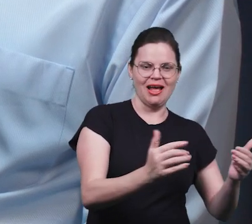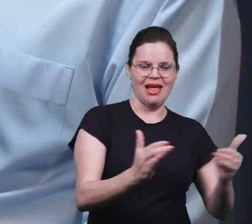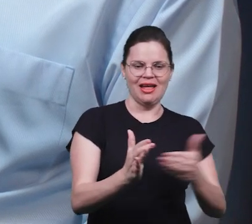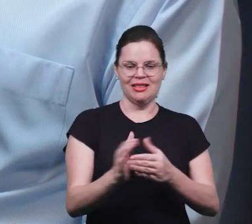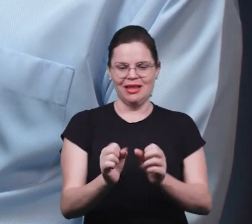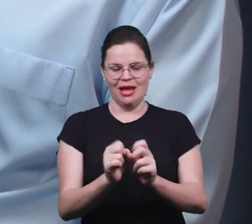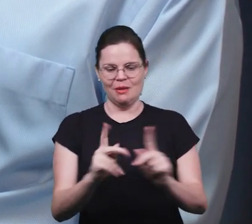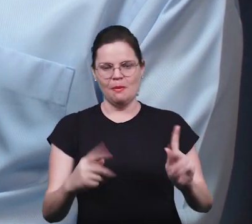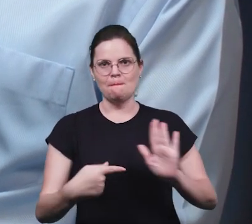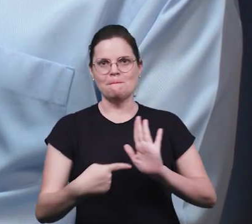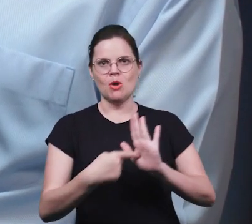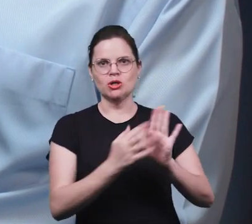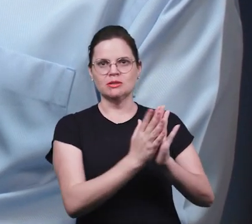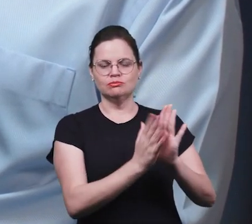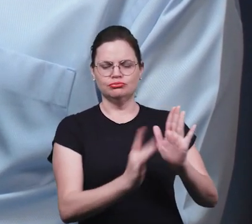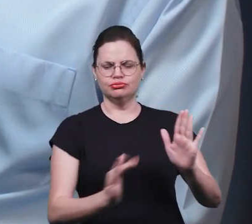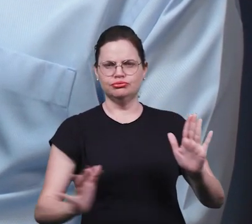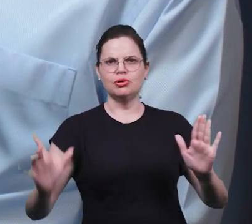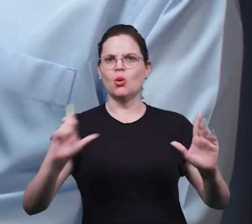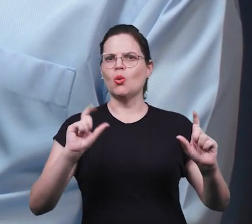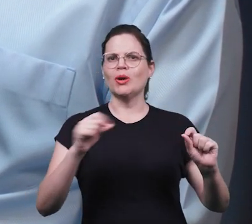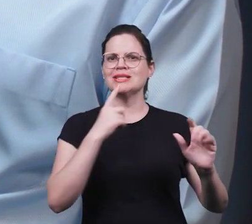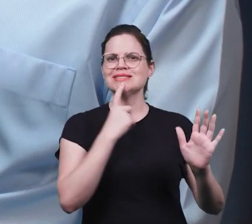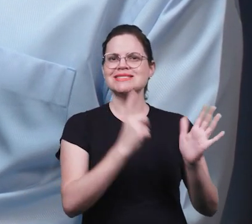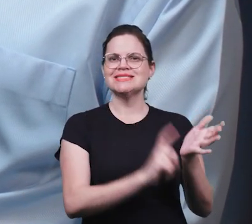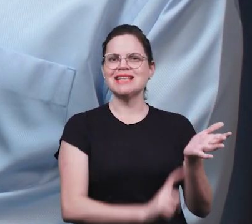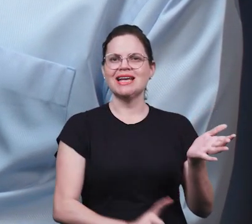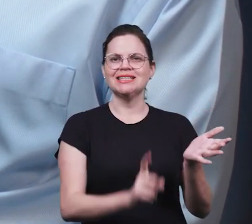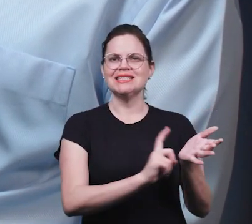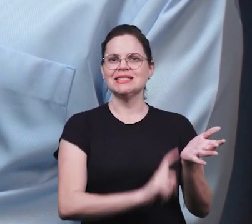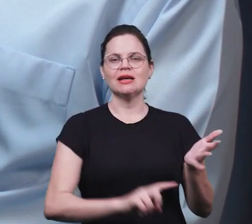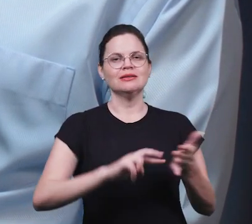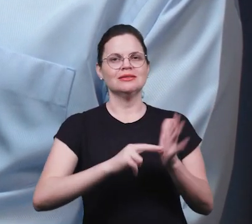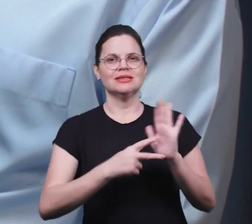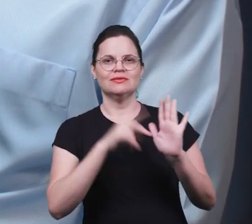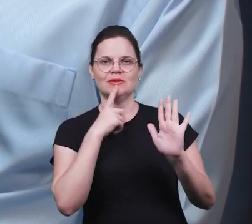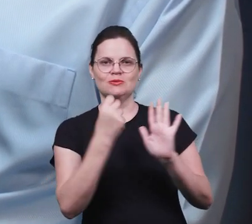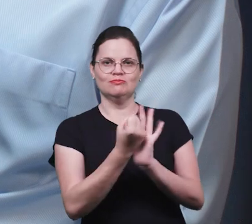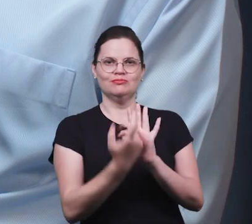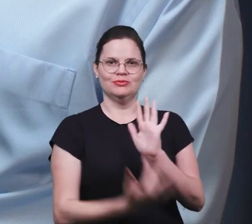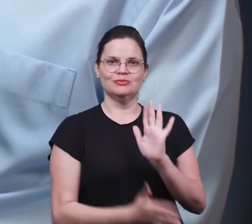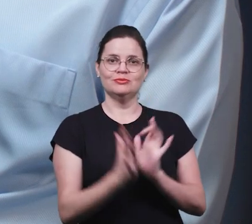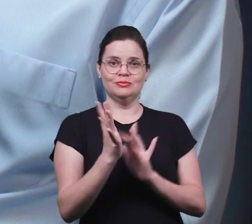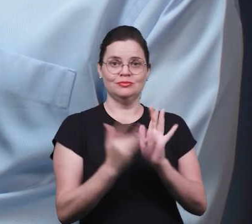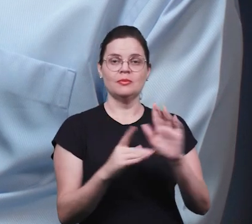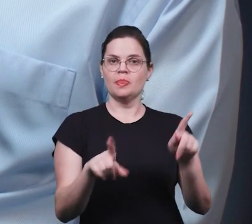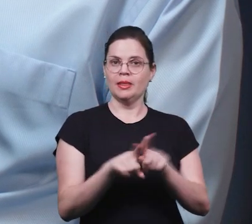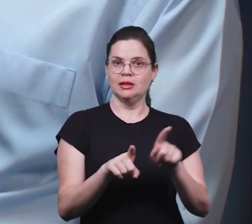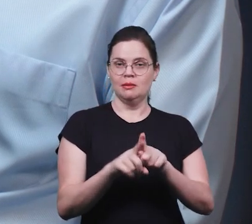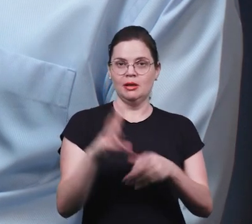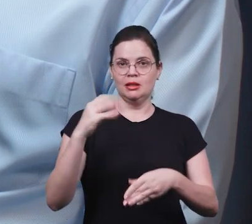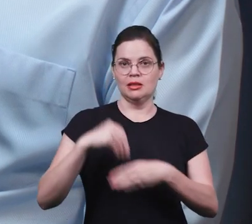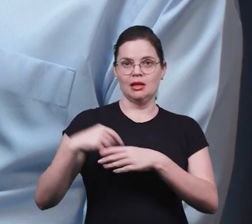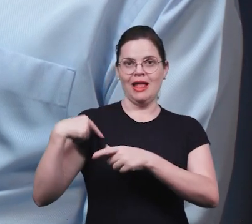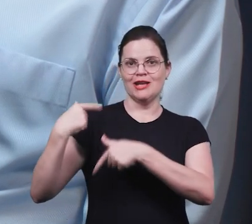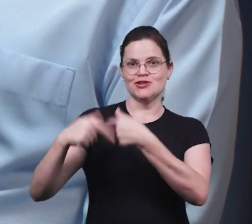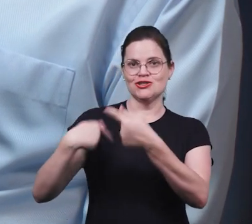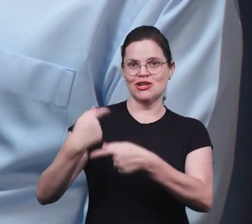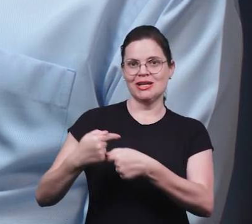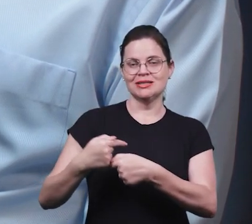homem foi vestido, o sangue quando Abel derramou, e você vai ver na linhagem de Sete, essa que vai